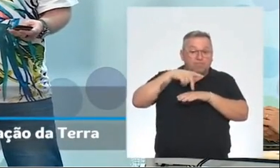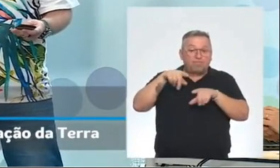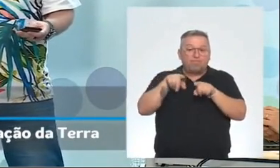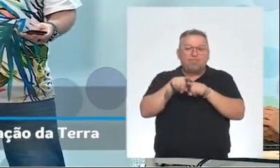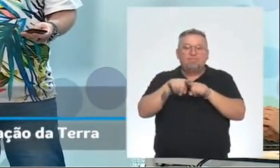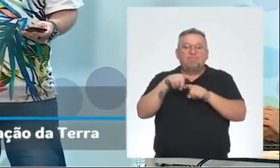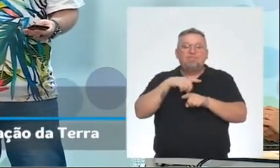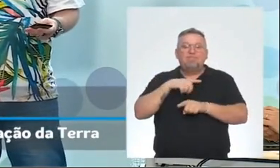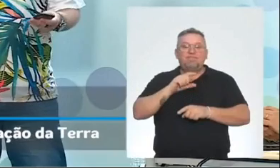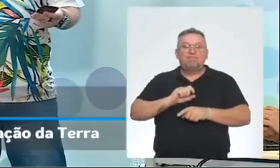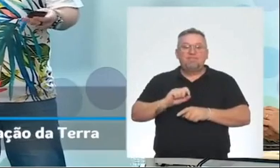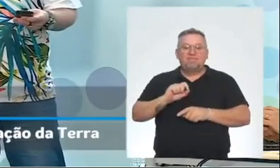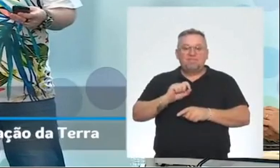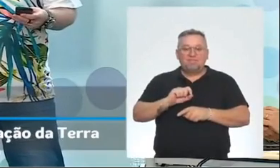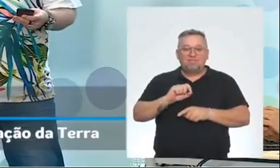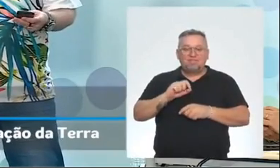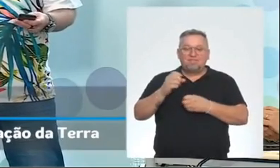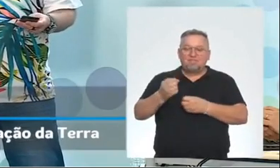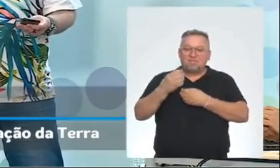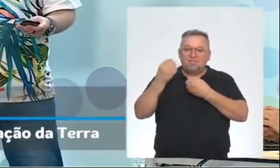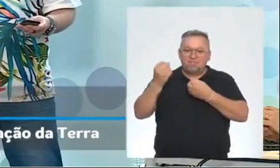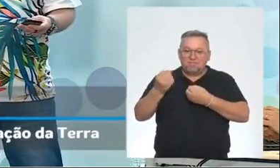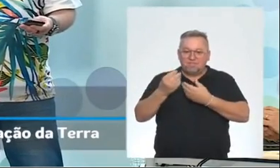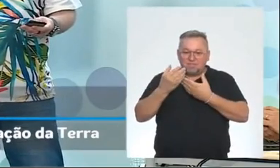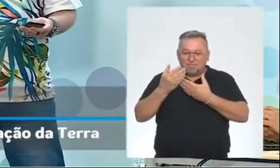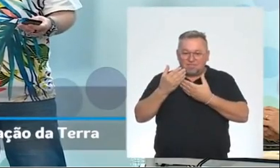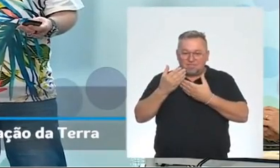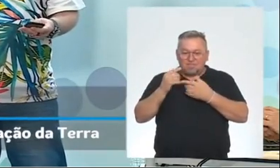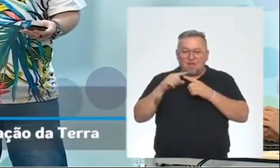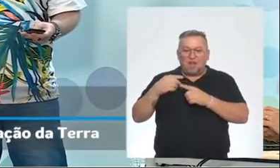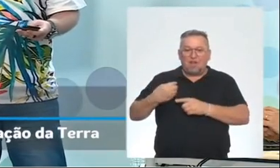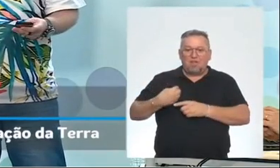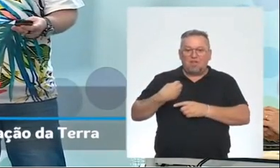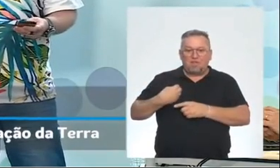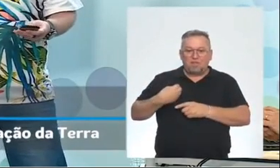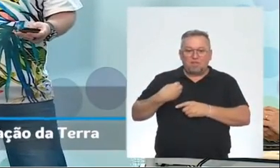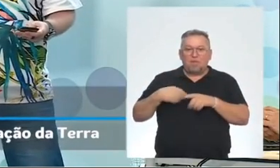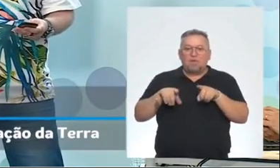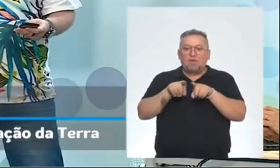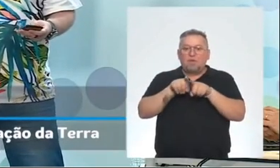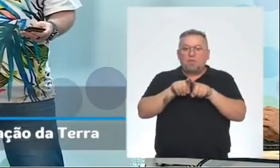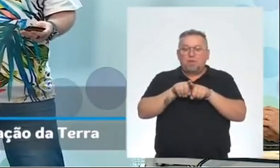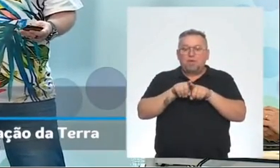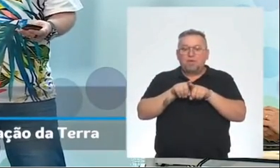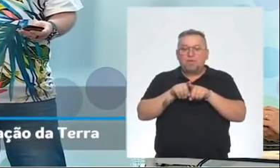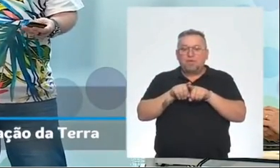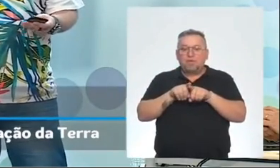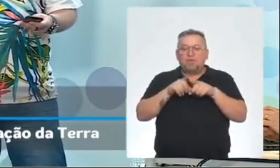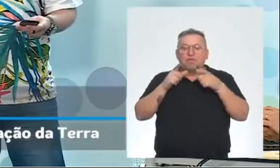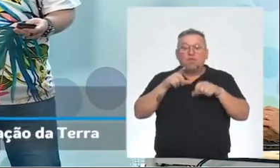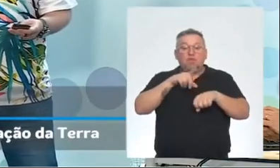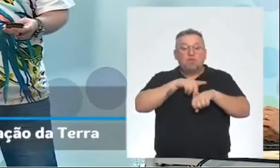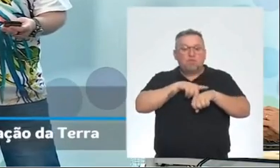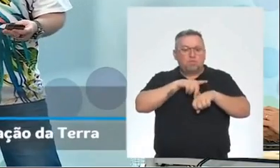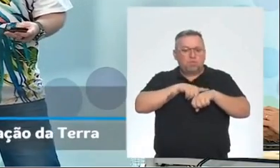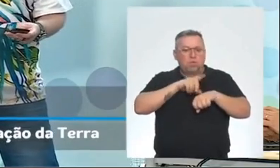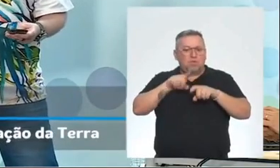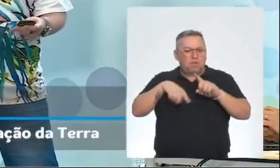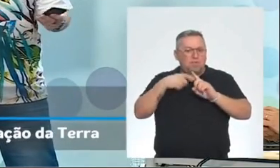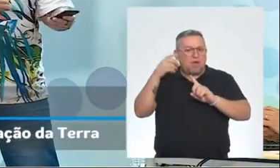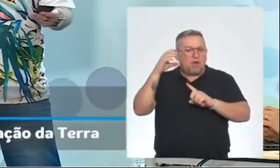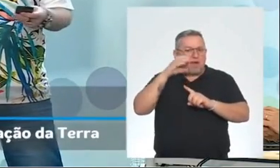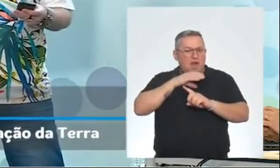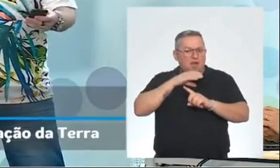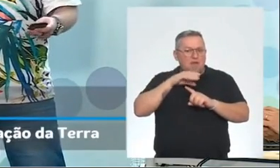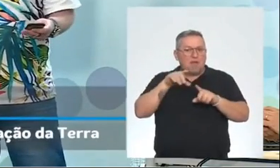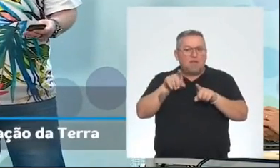né, as informações, né, ao vivo e, né, no instante, para ser mais rápido e ágil,